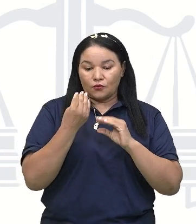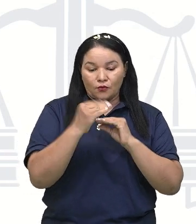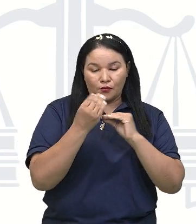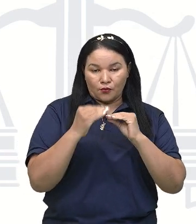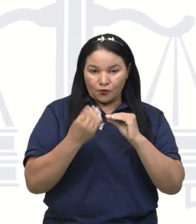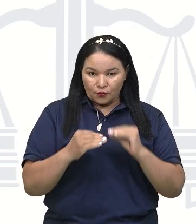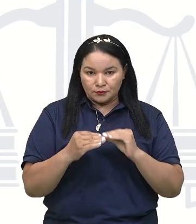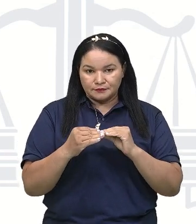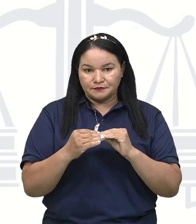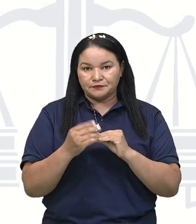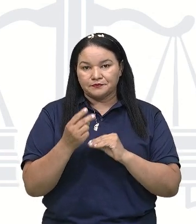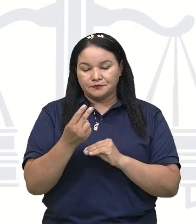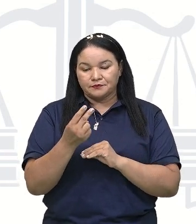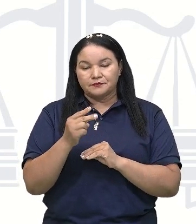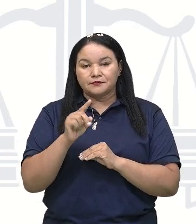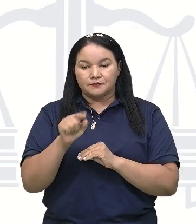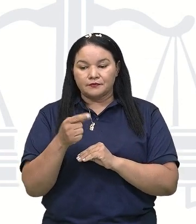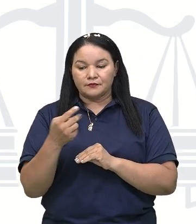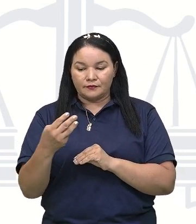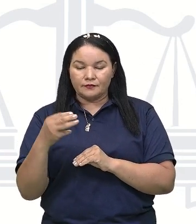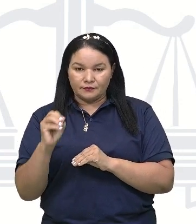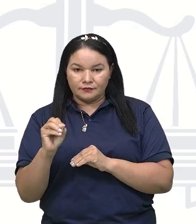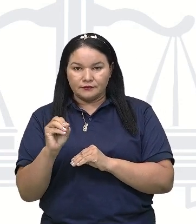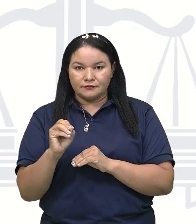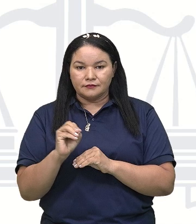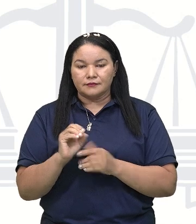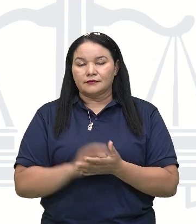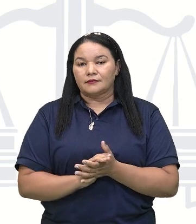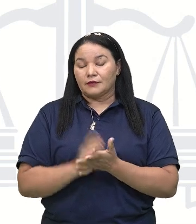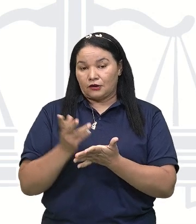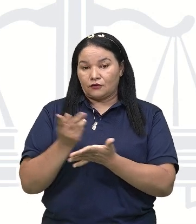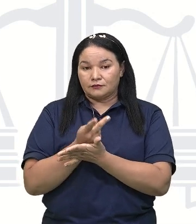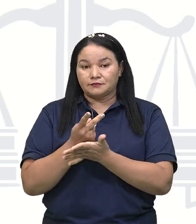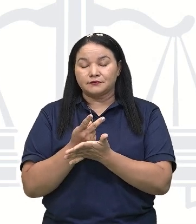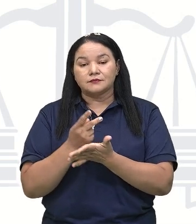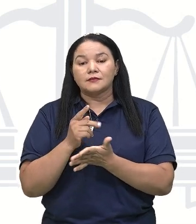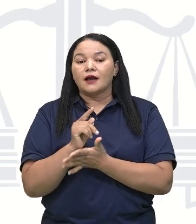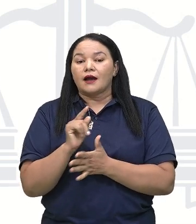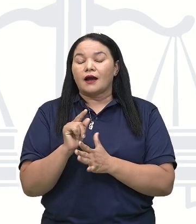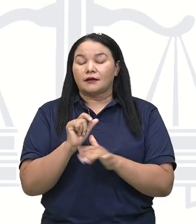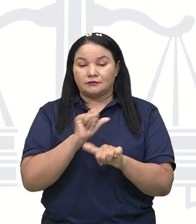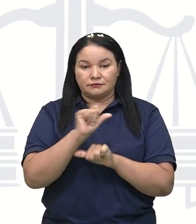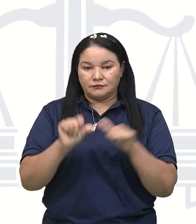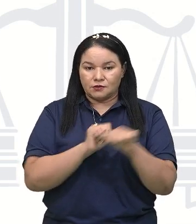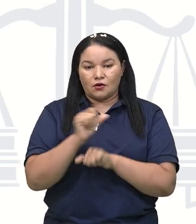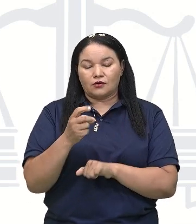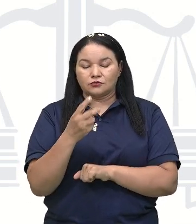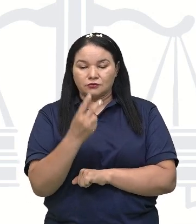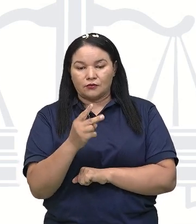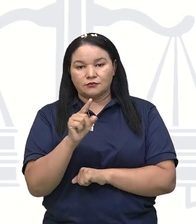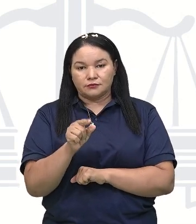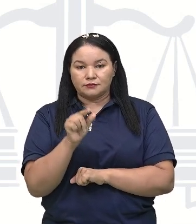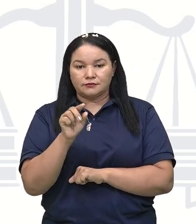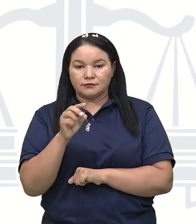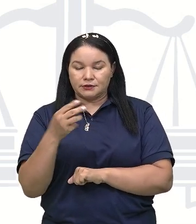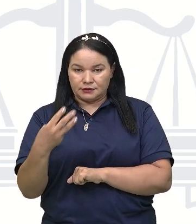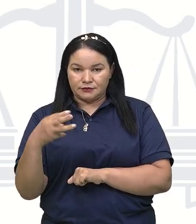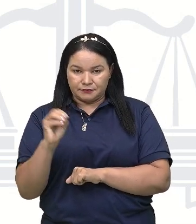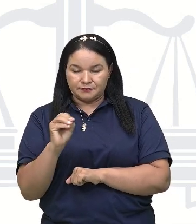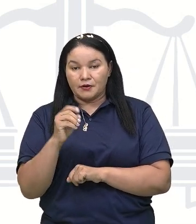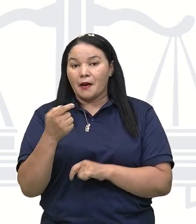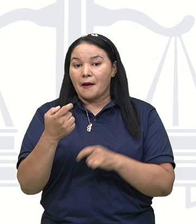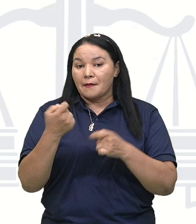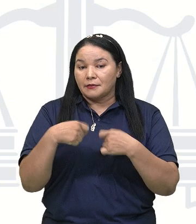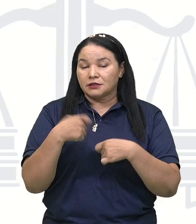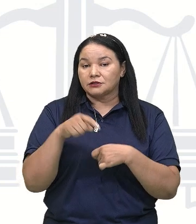Ok? É 2,5, tá? Só corrigindo, o valor é 2,5, né, da avaliação. Então, vocês precisam